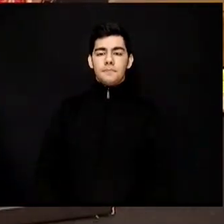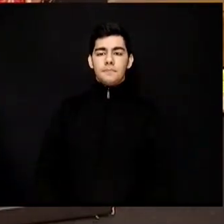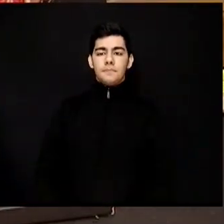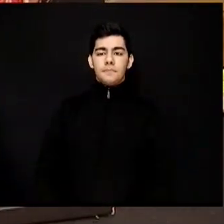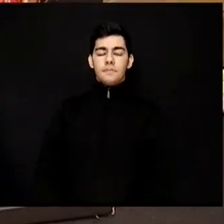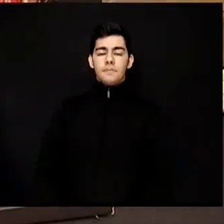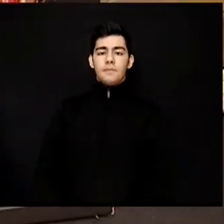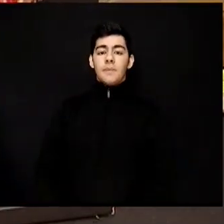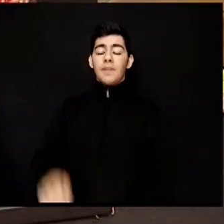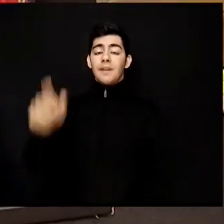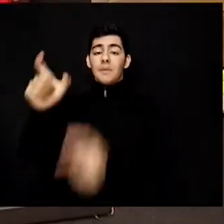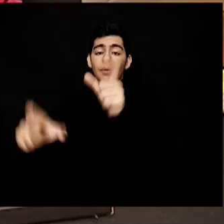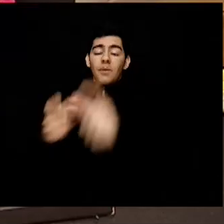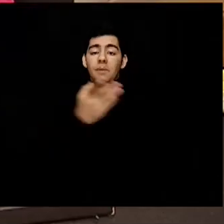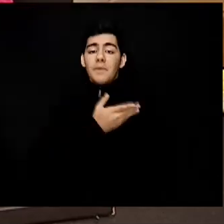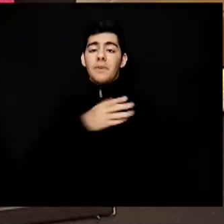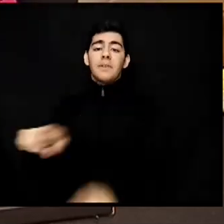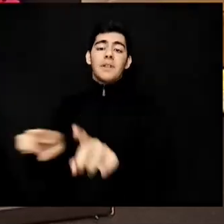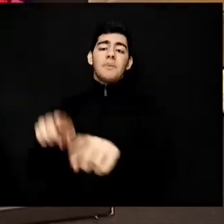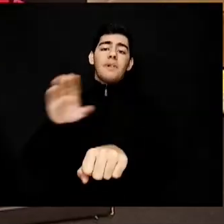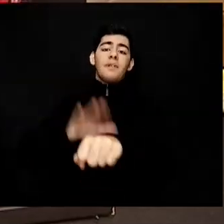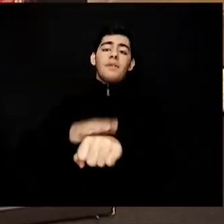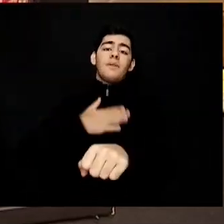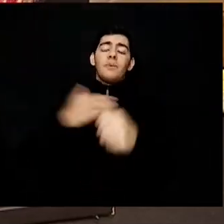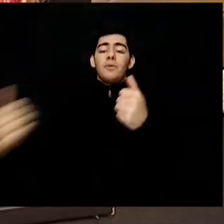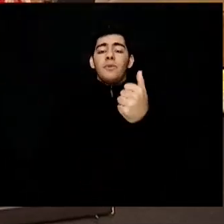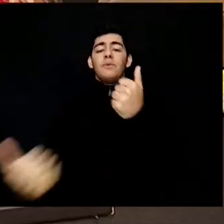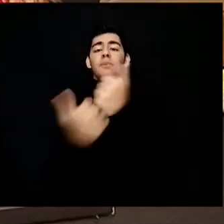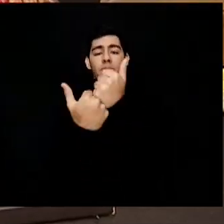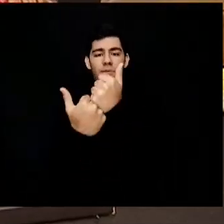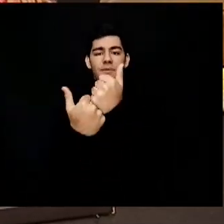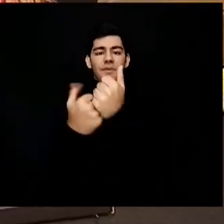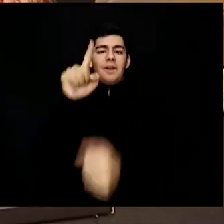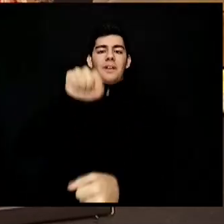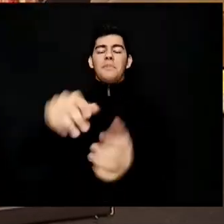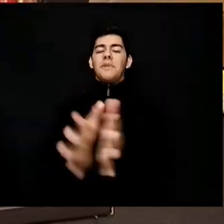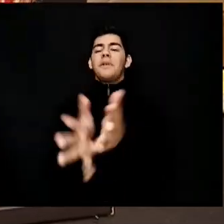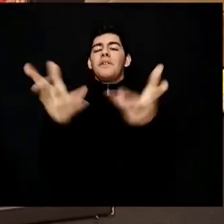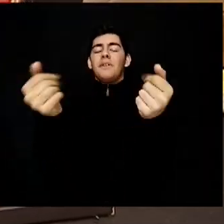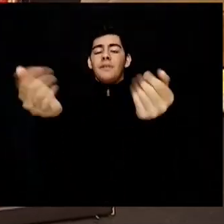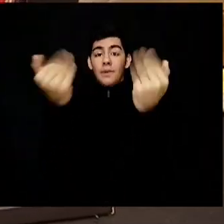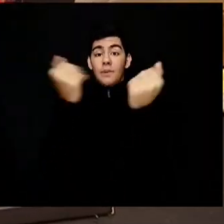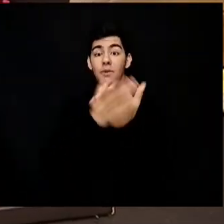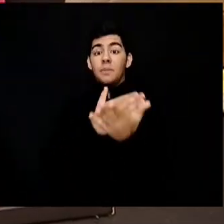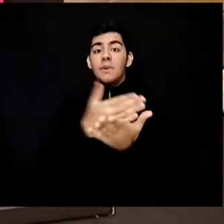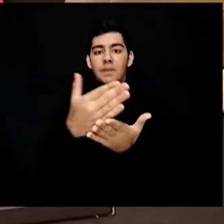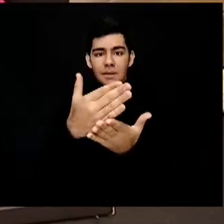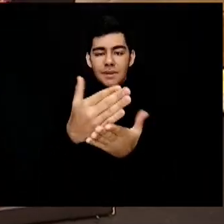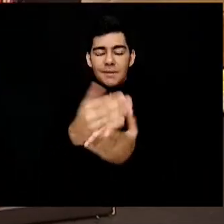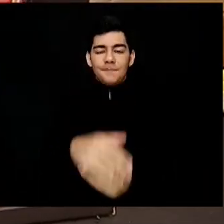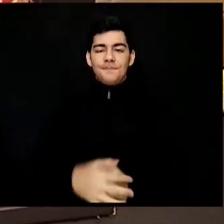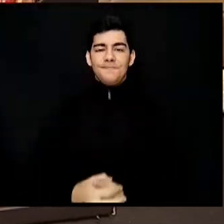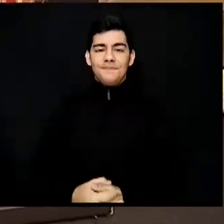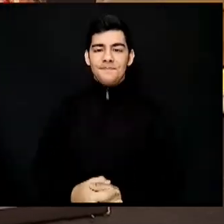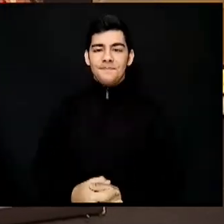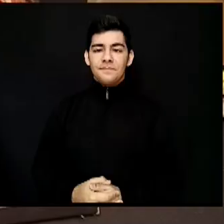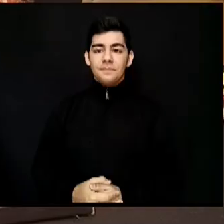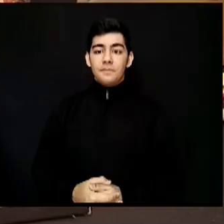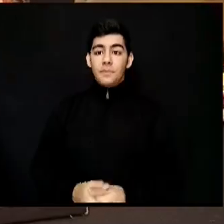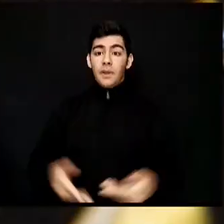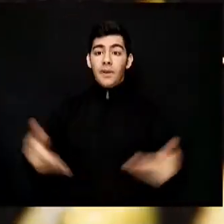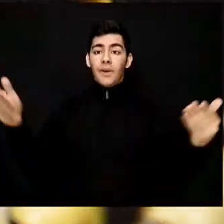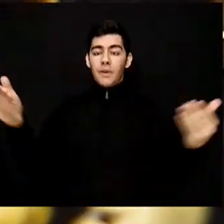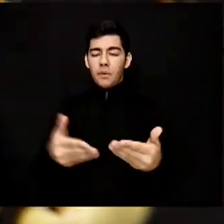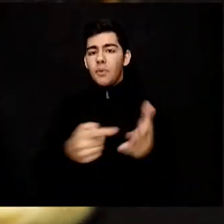né? Sim, sim. Maravilhoso. Então vamos começar? Sim, vamos sim. A gente vai passar então a lista de materiais, né? Tá.